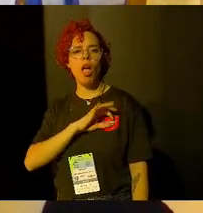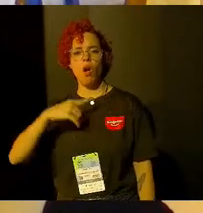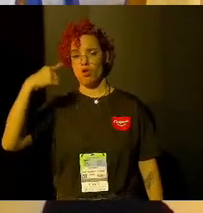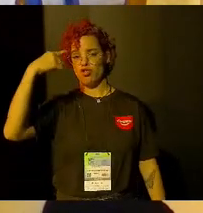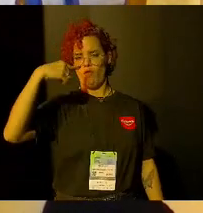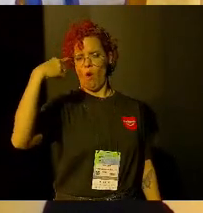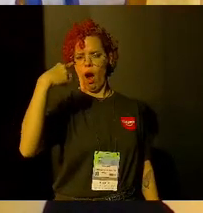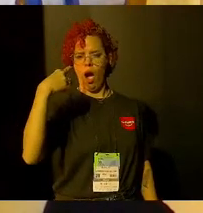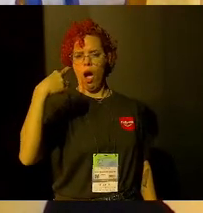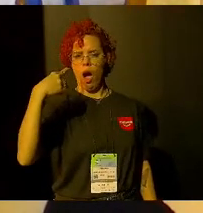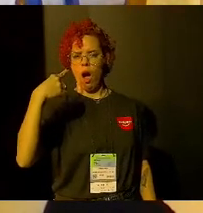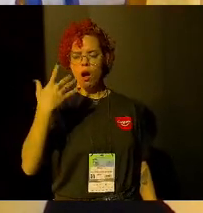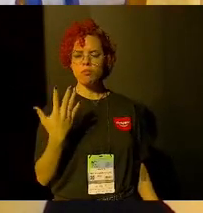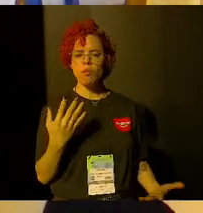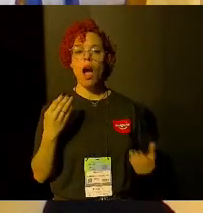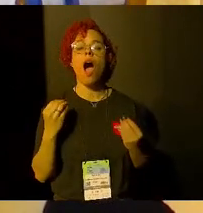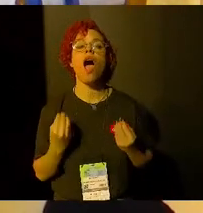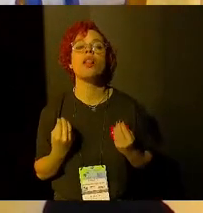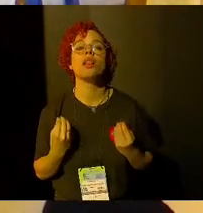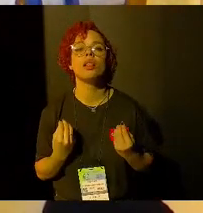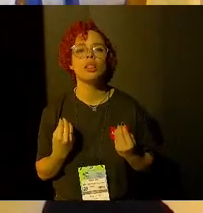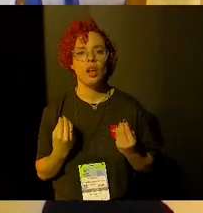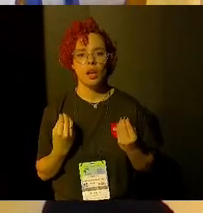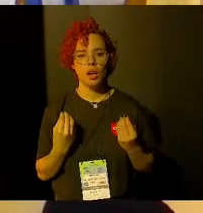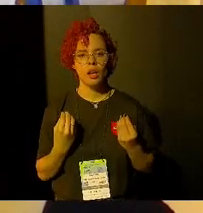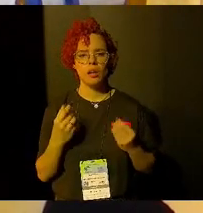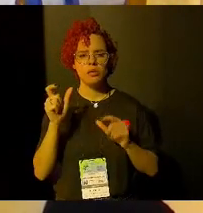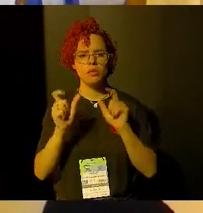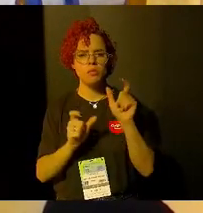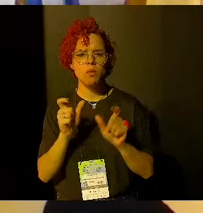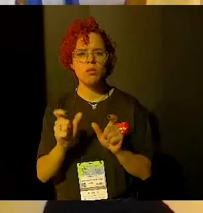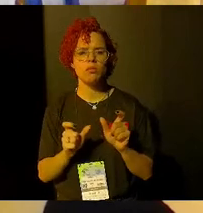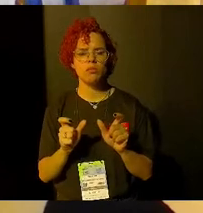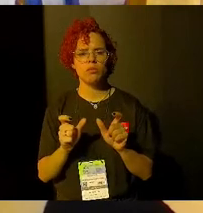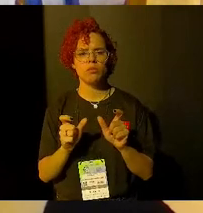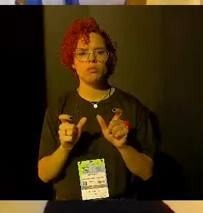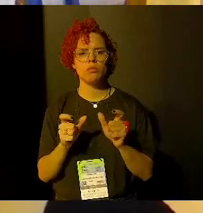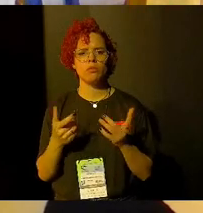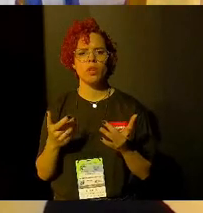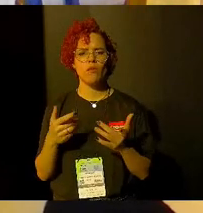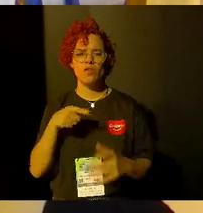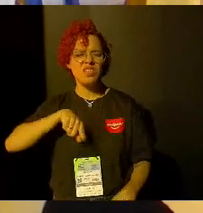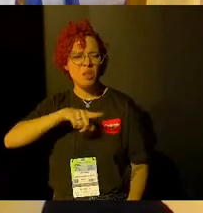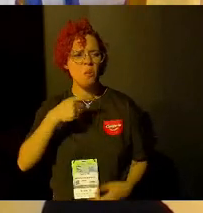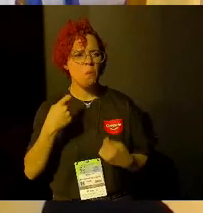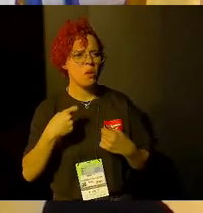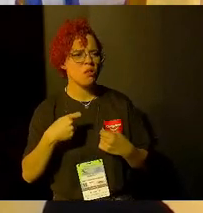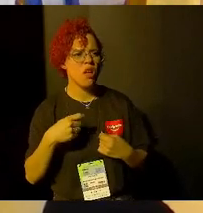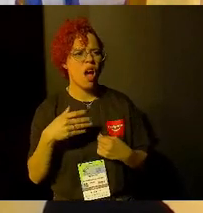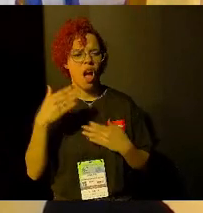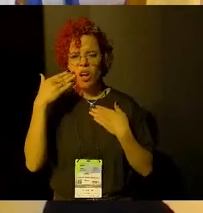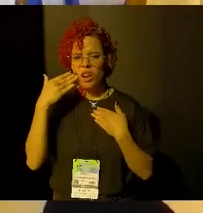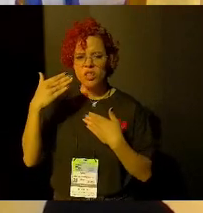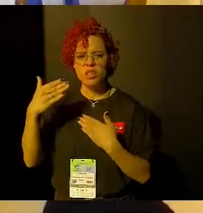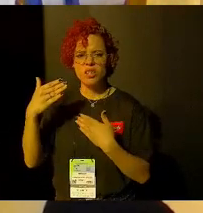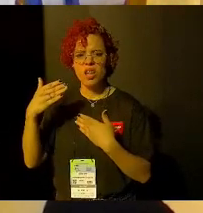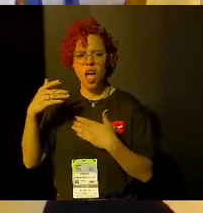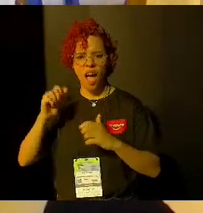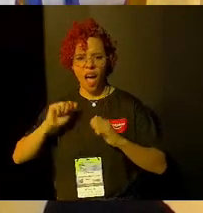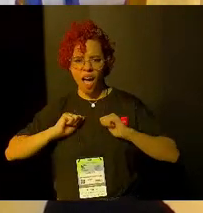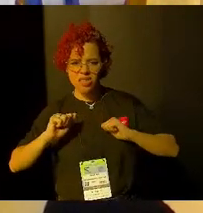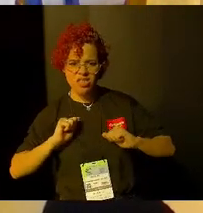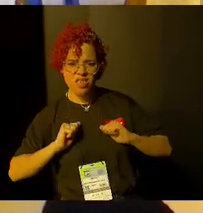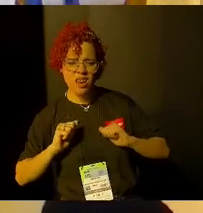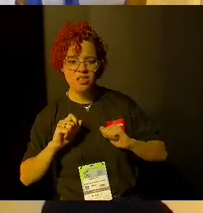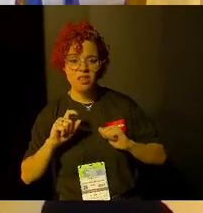advogada Cadê esses personagens gaiola Davis diz isso vocês vão vocês não tem que agradecer a viola deles porque ela é uma grande atriz a gente